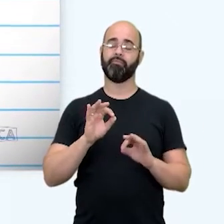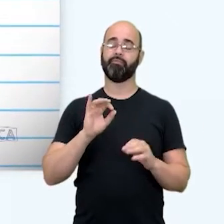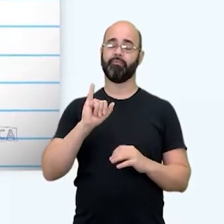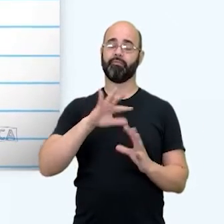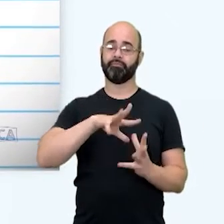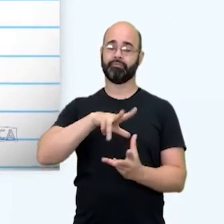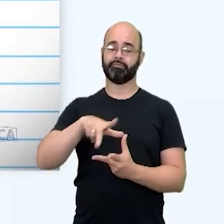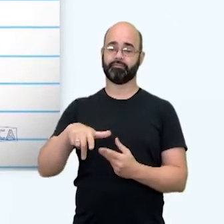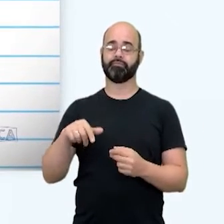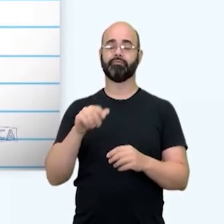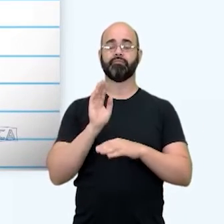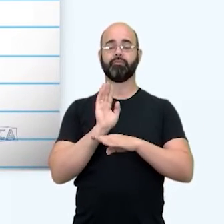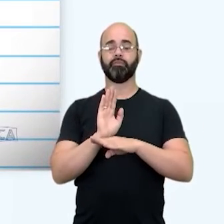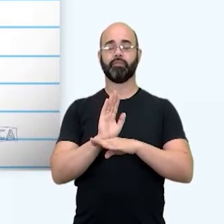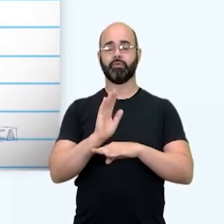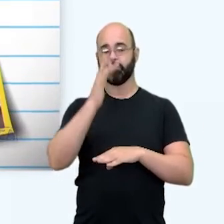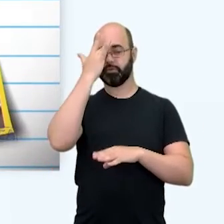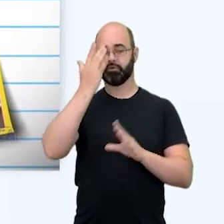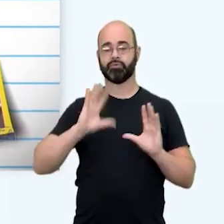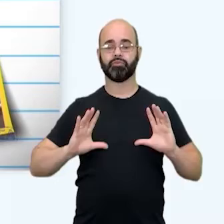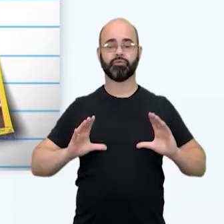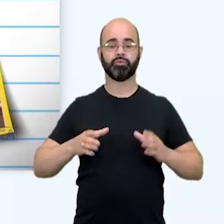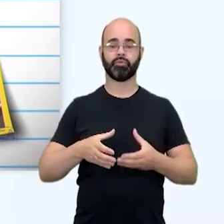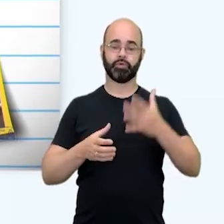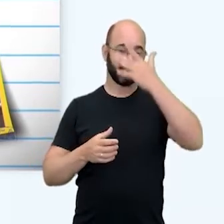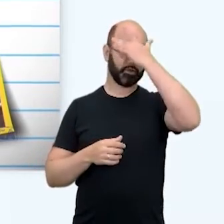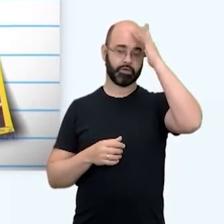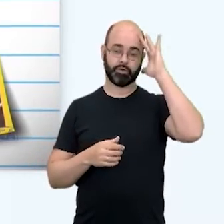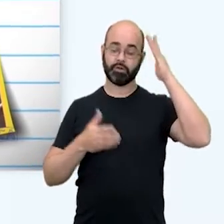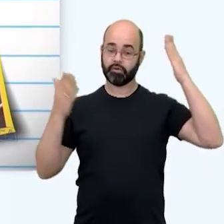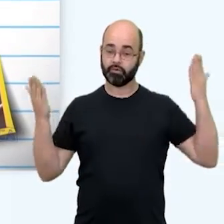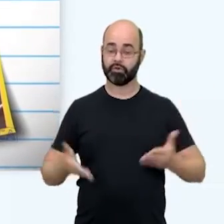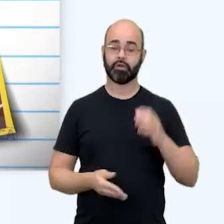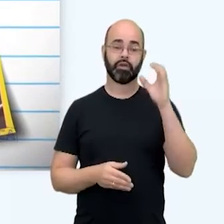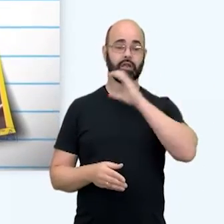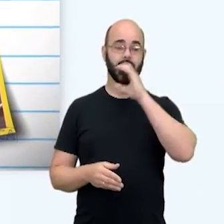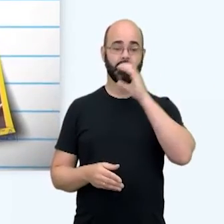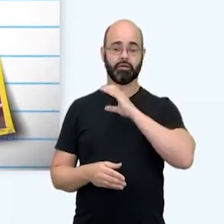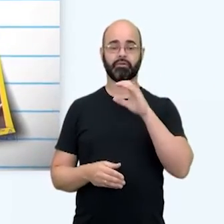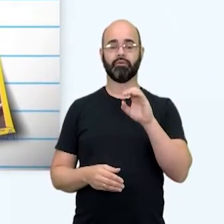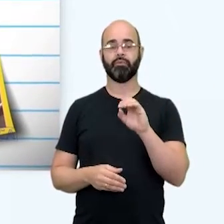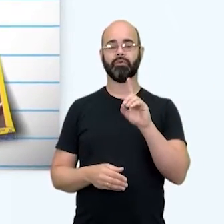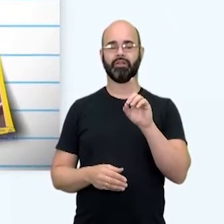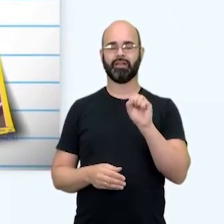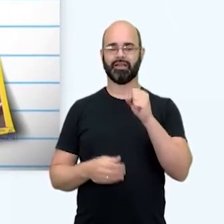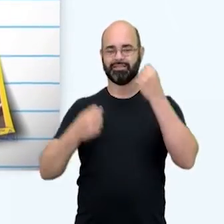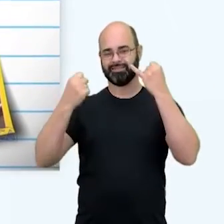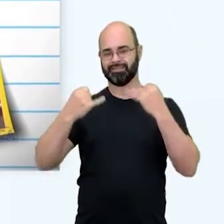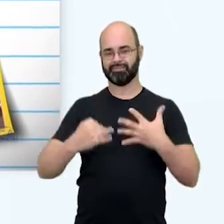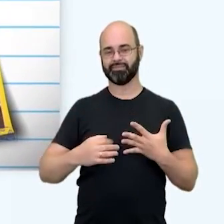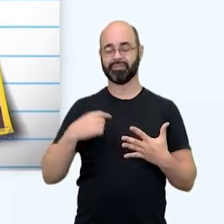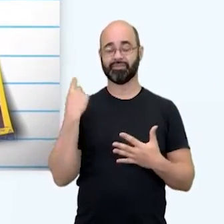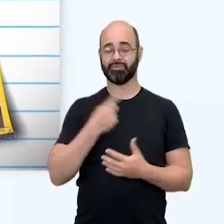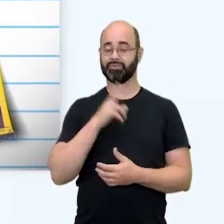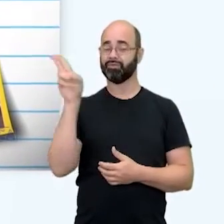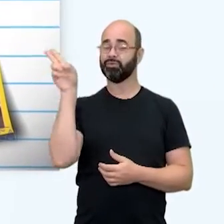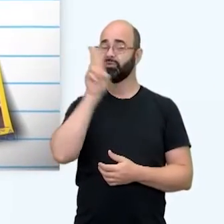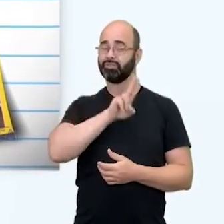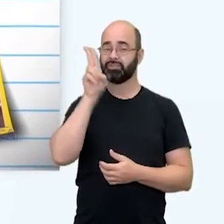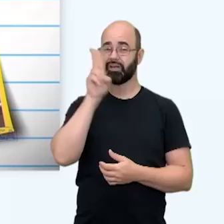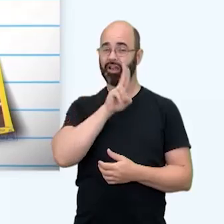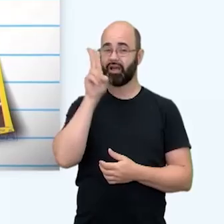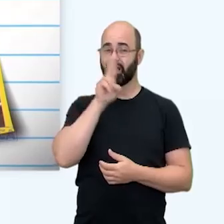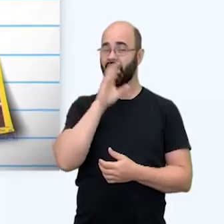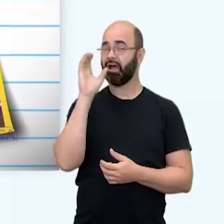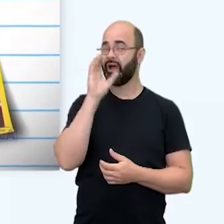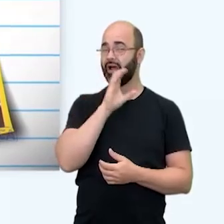sociedade civil, entre outros atores. Temos que agir agora! Como o próprio ODS 13 diz, devemos tomar medidas urgentes para